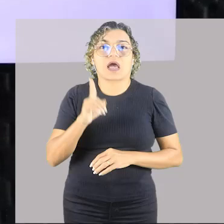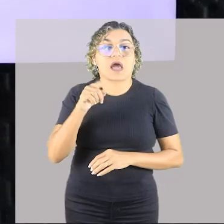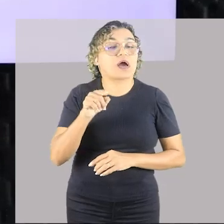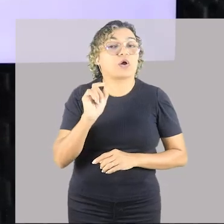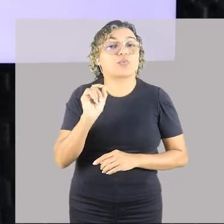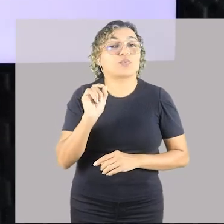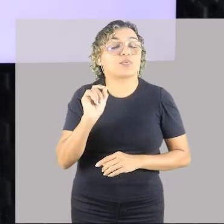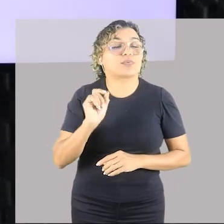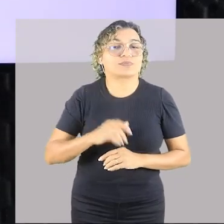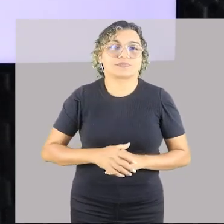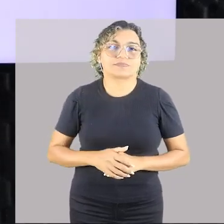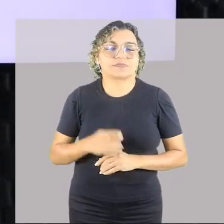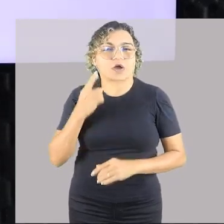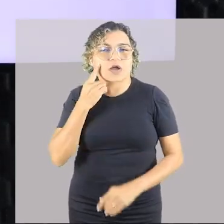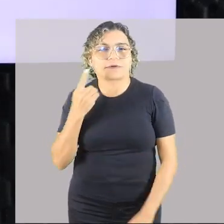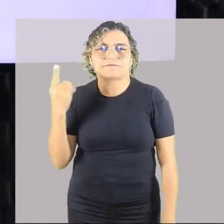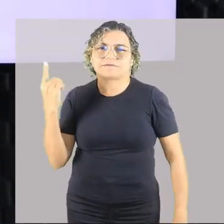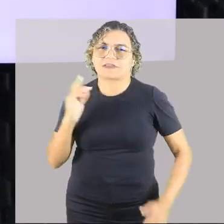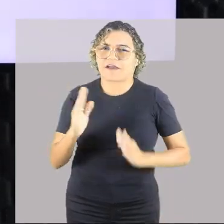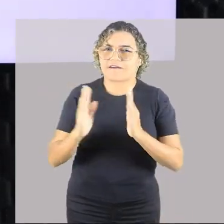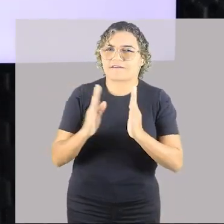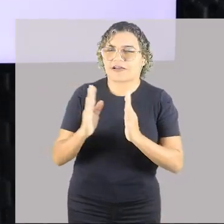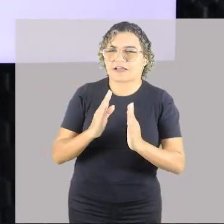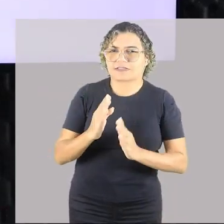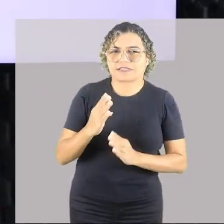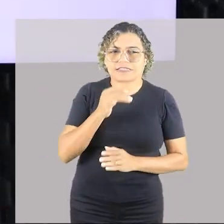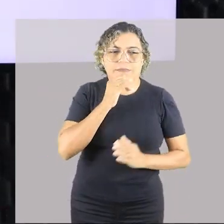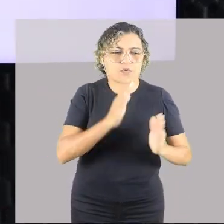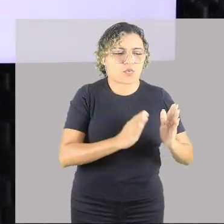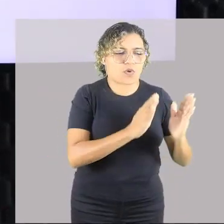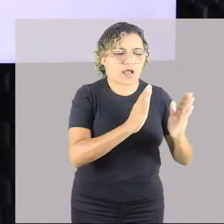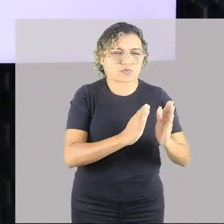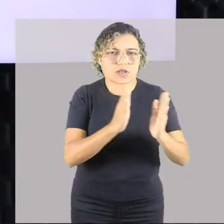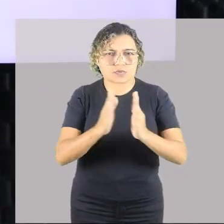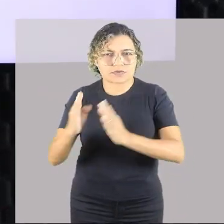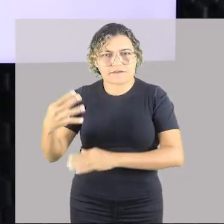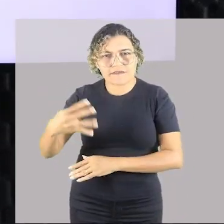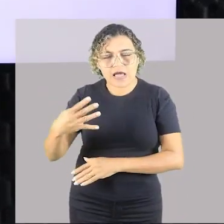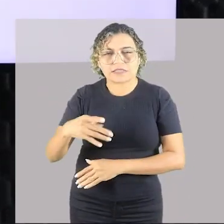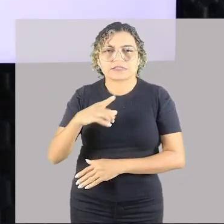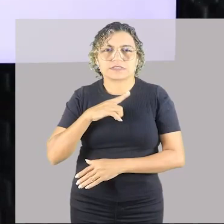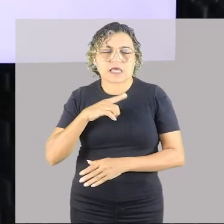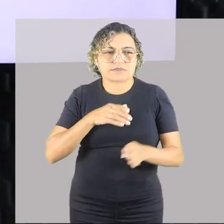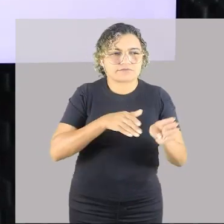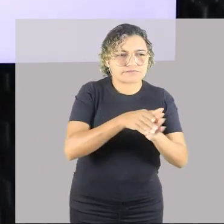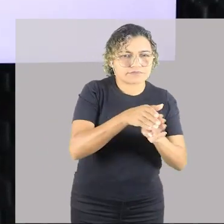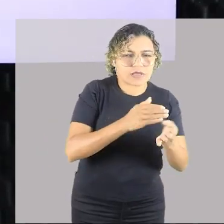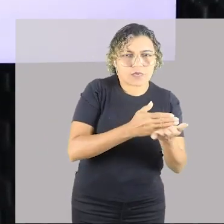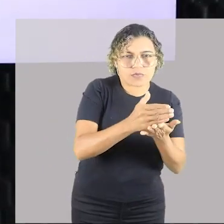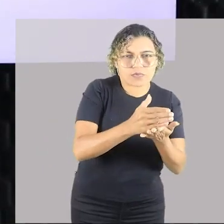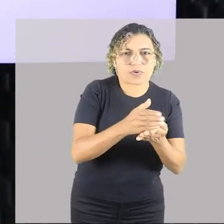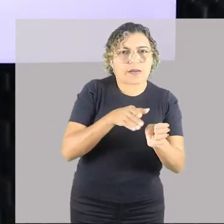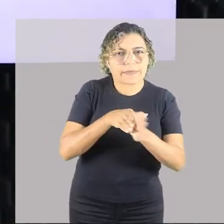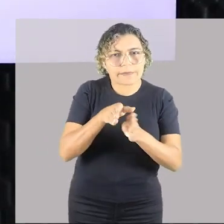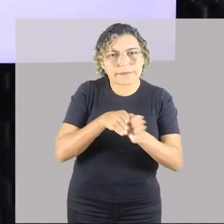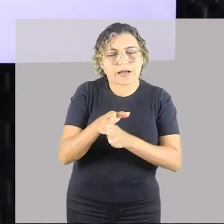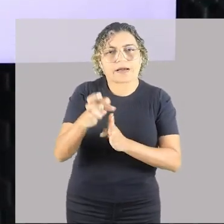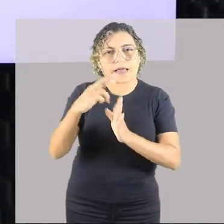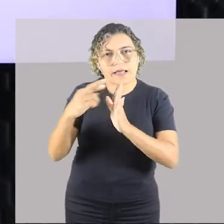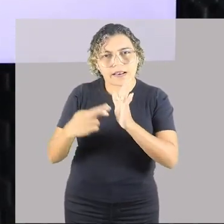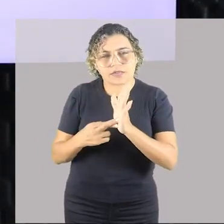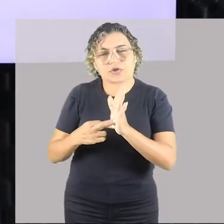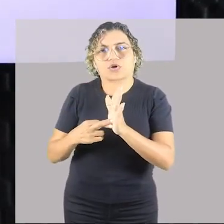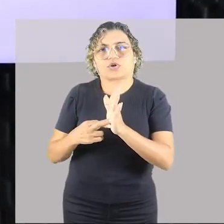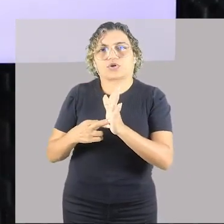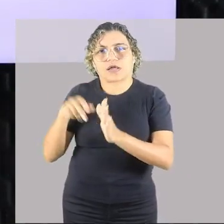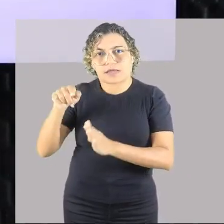é denominada, qual fase que a gente debateu dentre as quatro, Falamos da instauração, da instrução, do